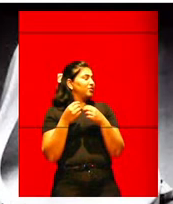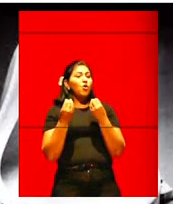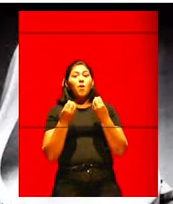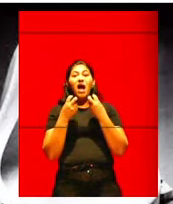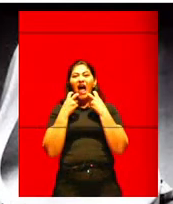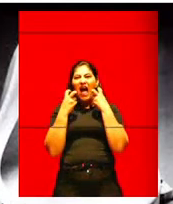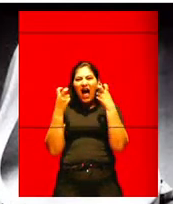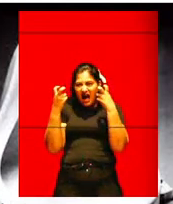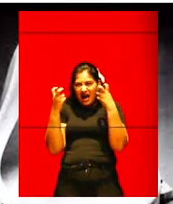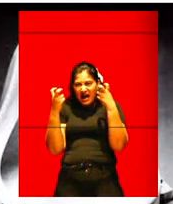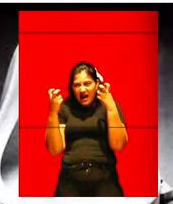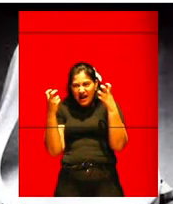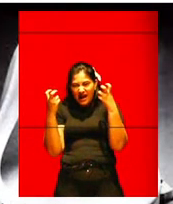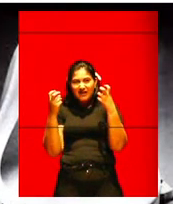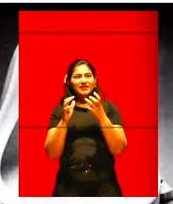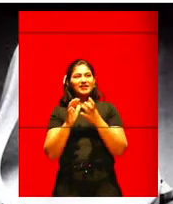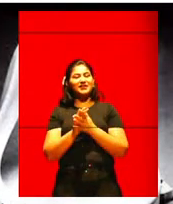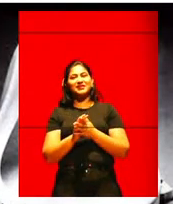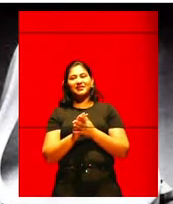Como é que grita?